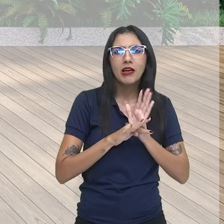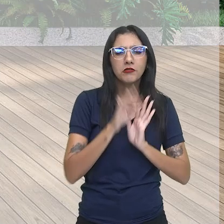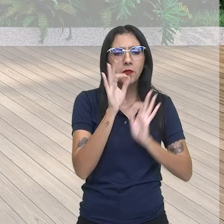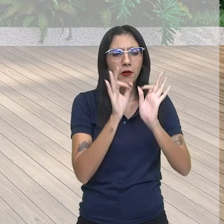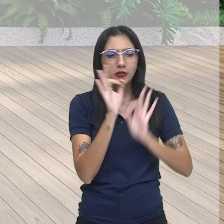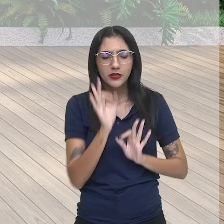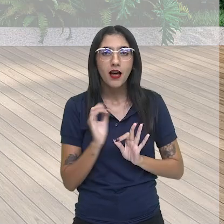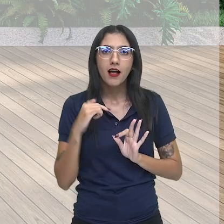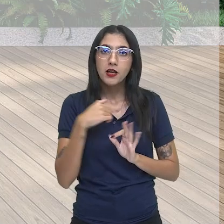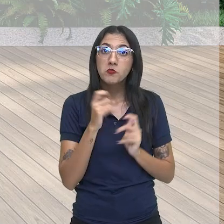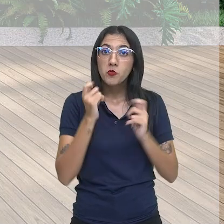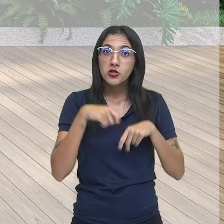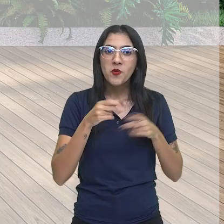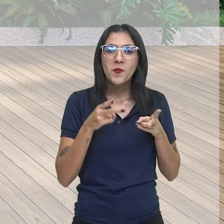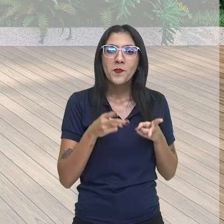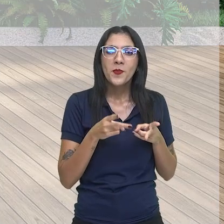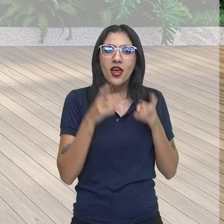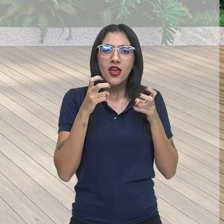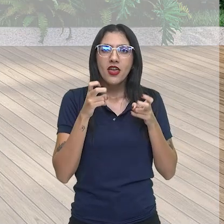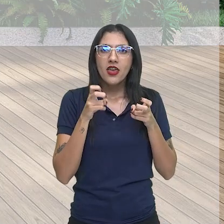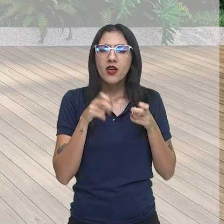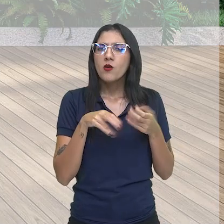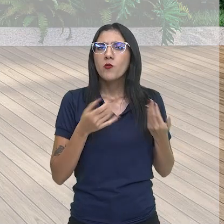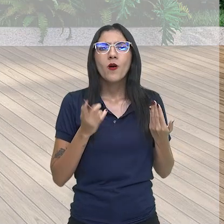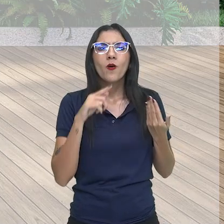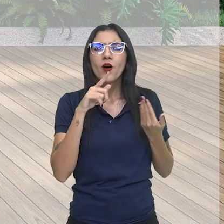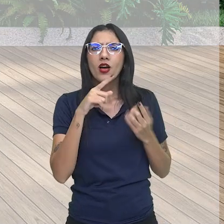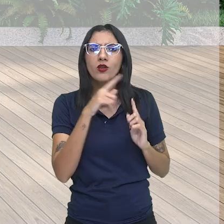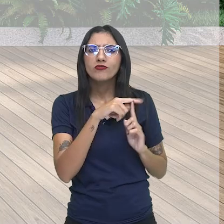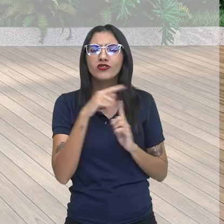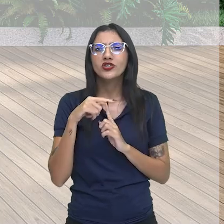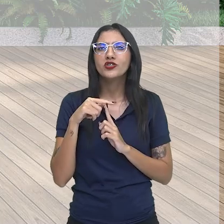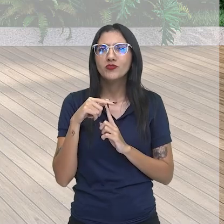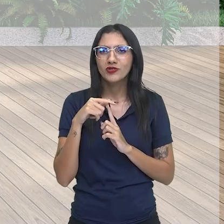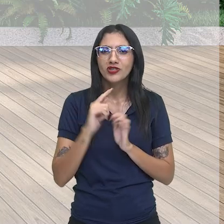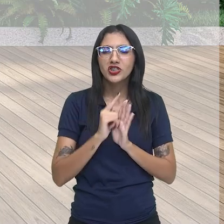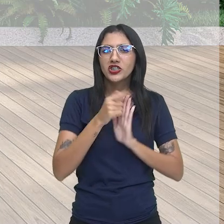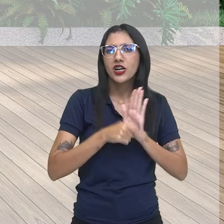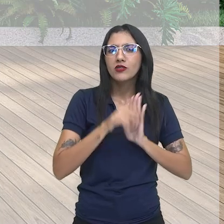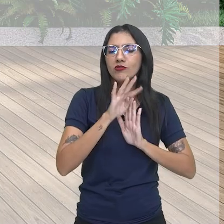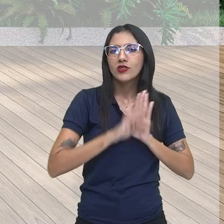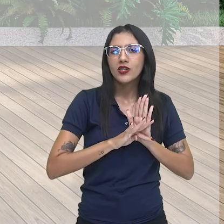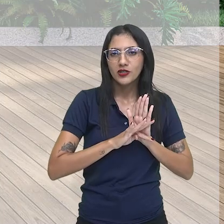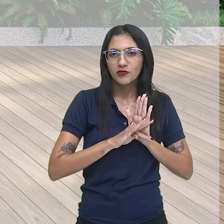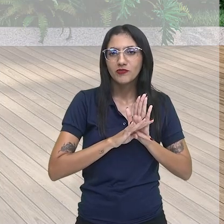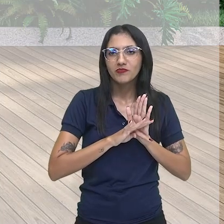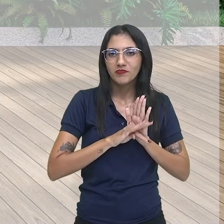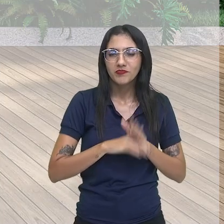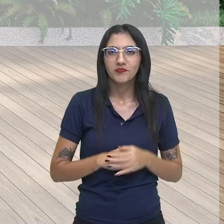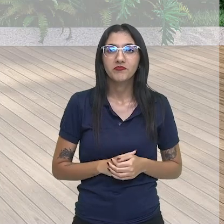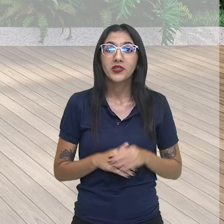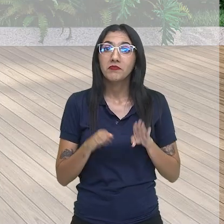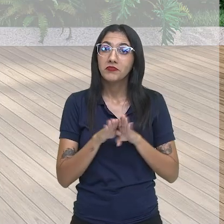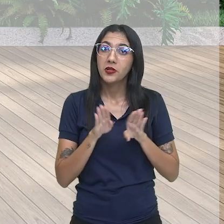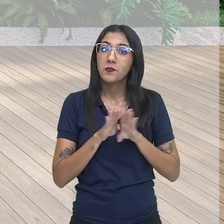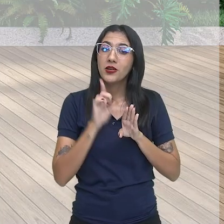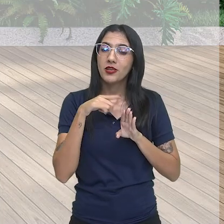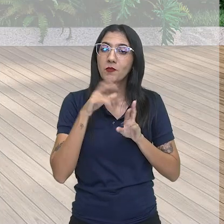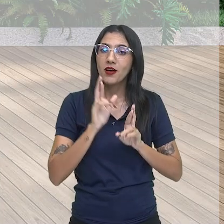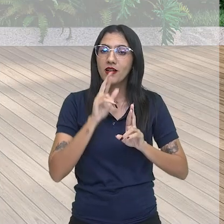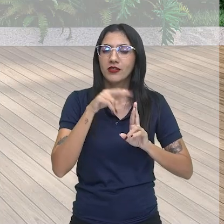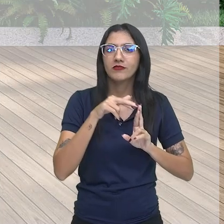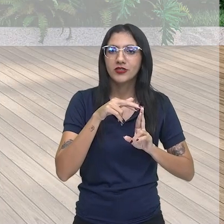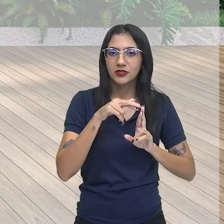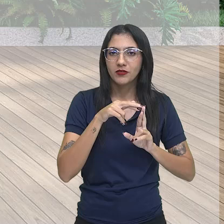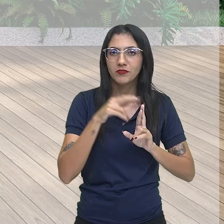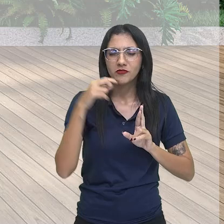para perceber que tipo de texto, que gênero textual é este, né, que também é uma inferência. Você vai